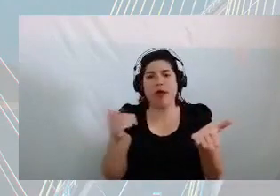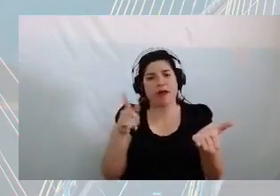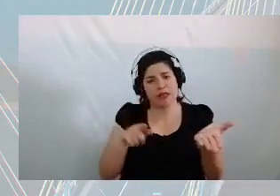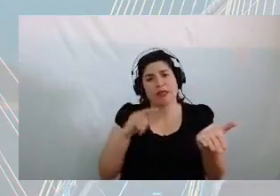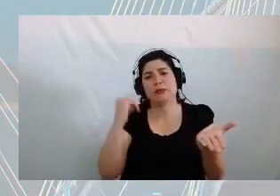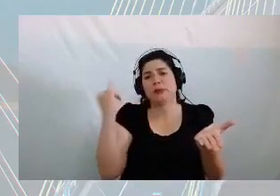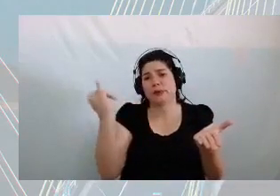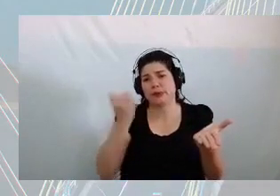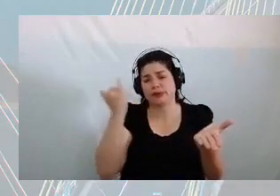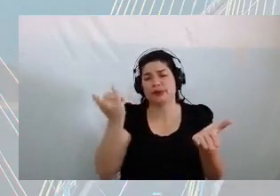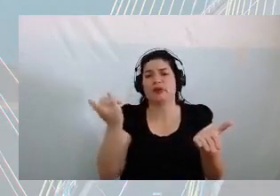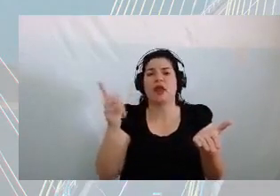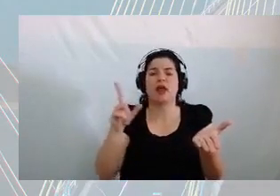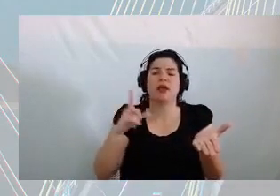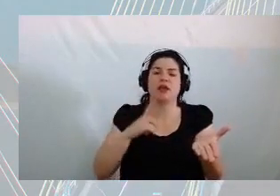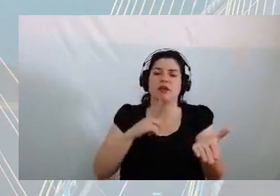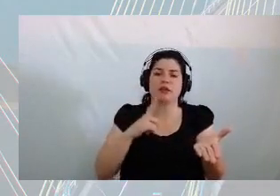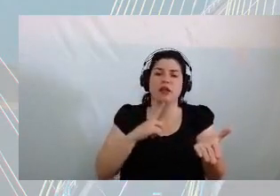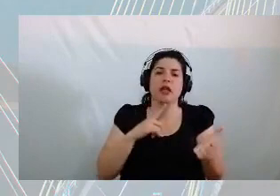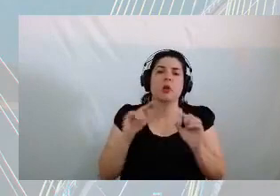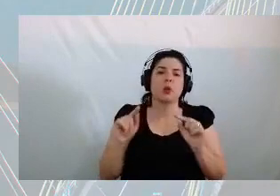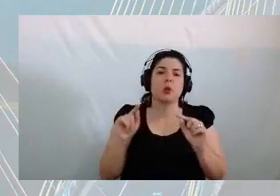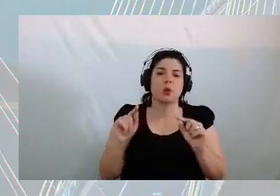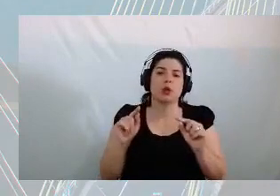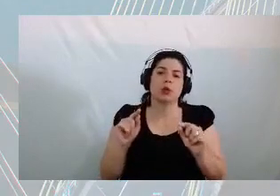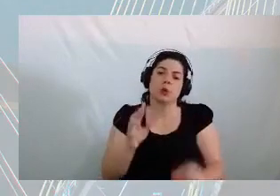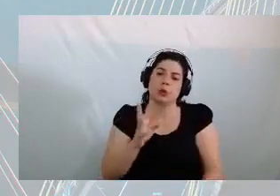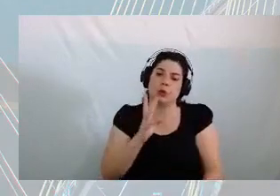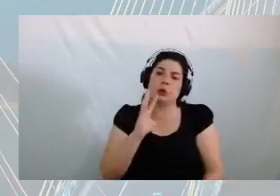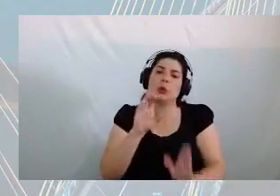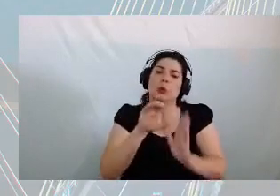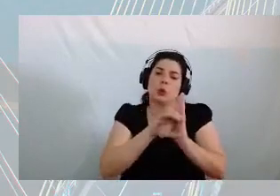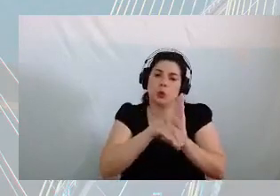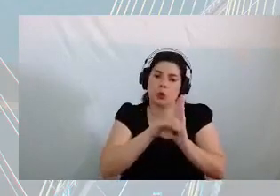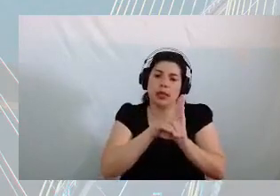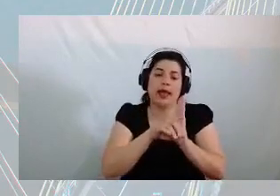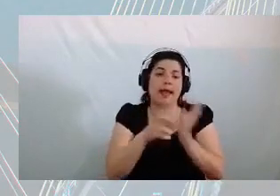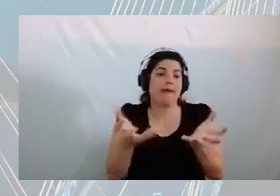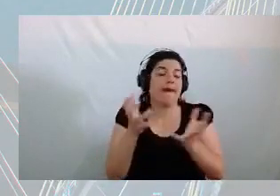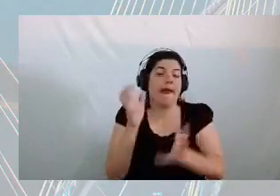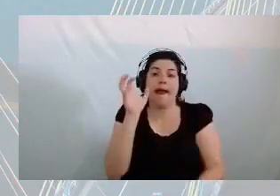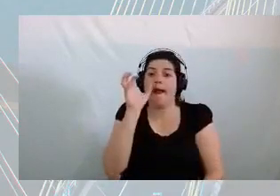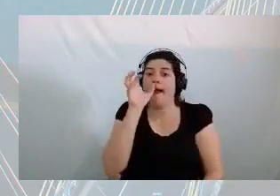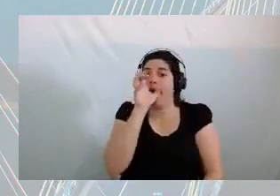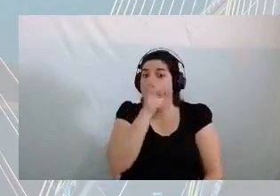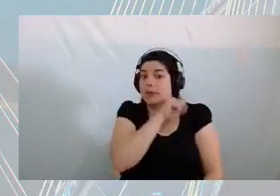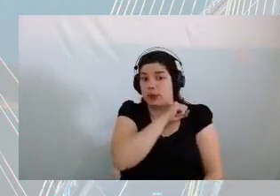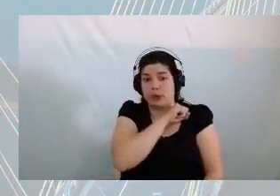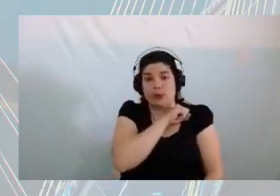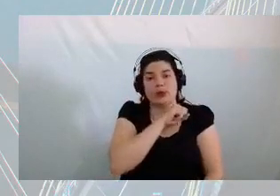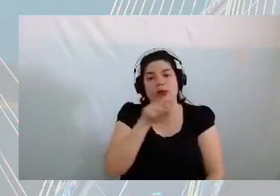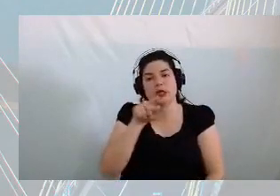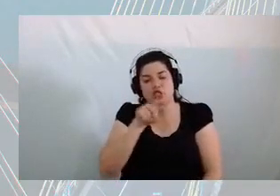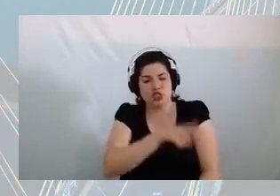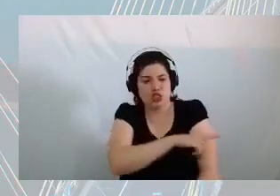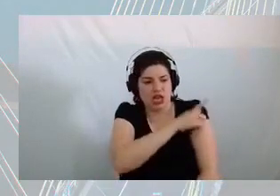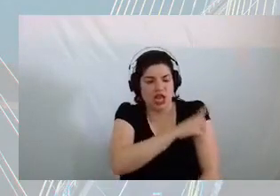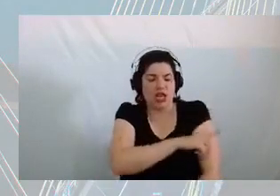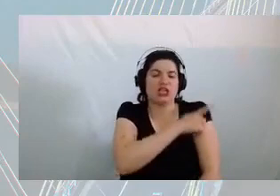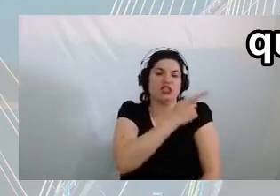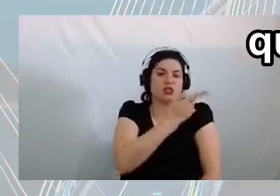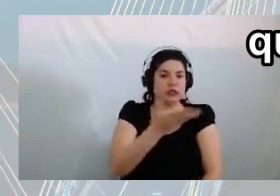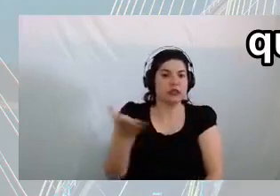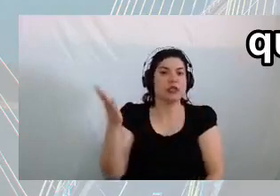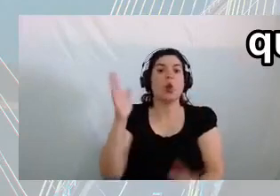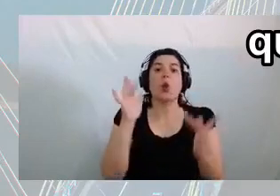Trazer as chamadas quick wins, né? Todos conhecem esse conceito, né, de ganho rápido. Muitas vezes os gerentes, enfim, no dia a dia com quem a gente está em